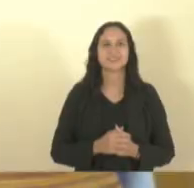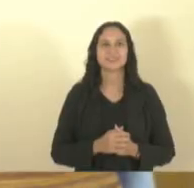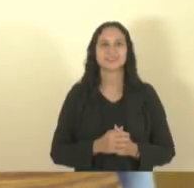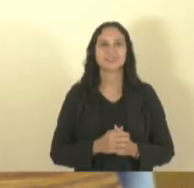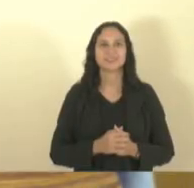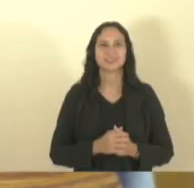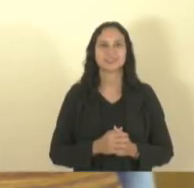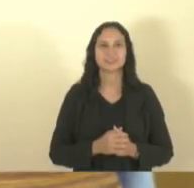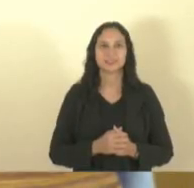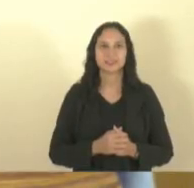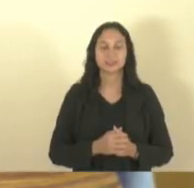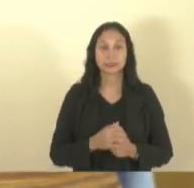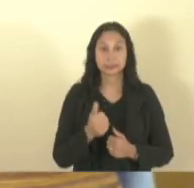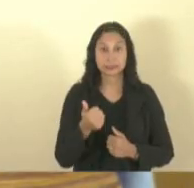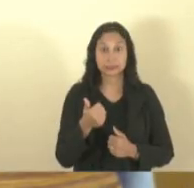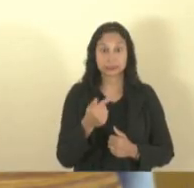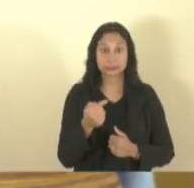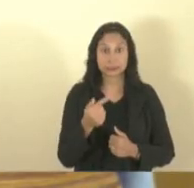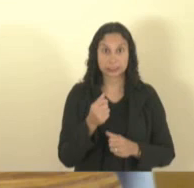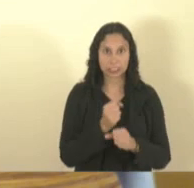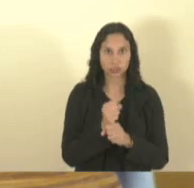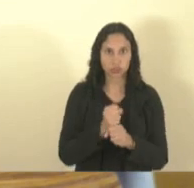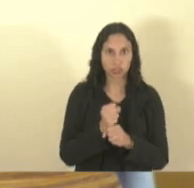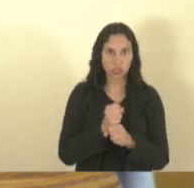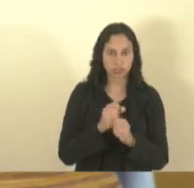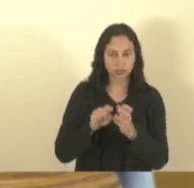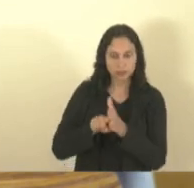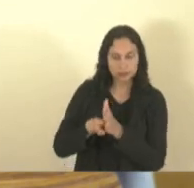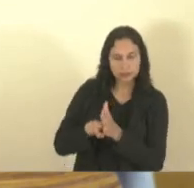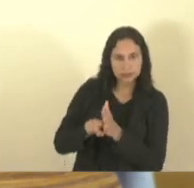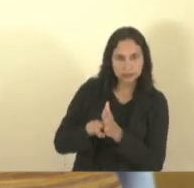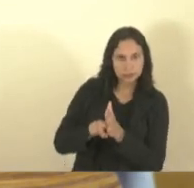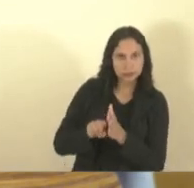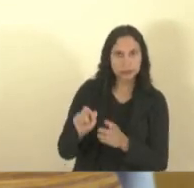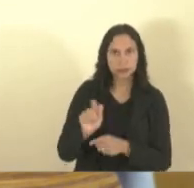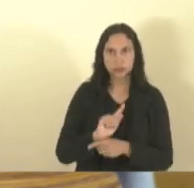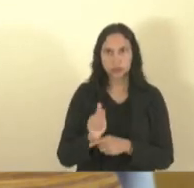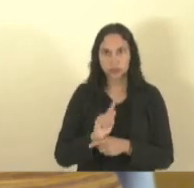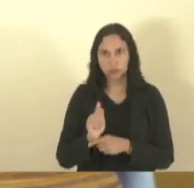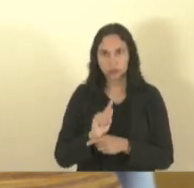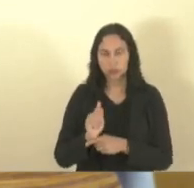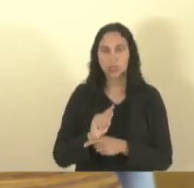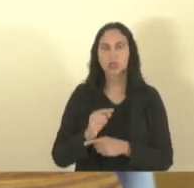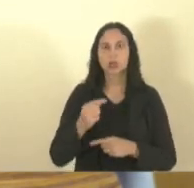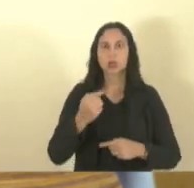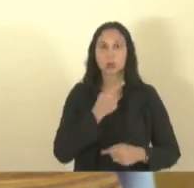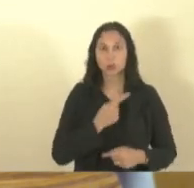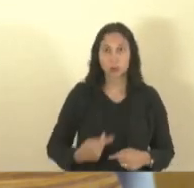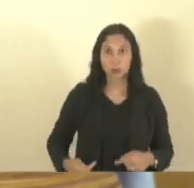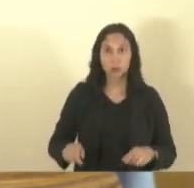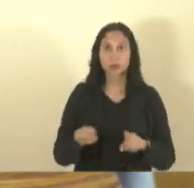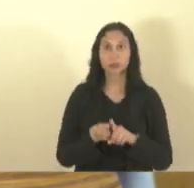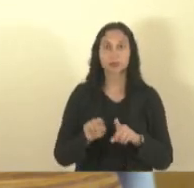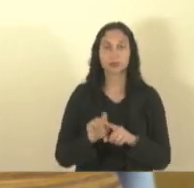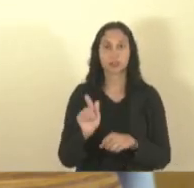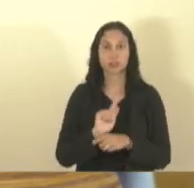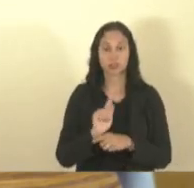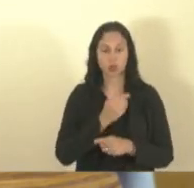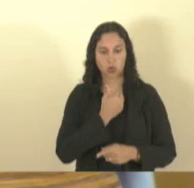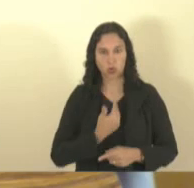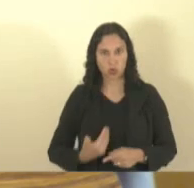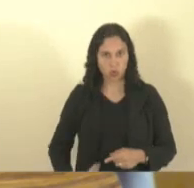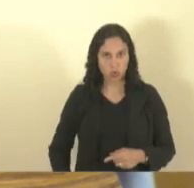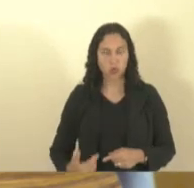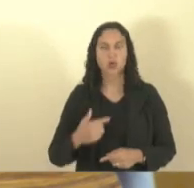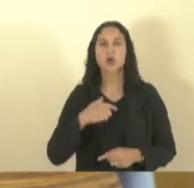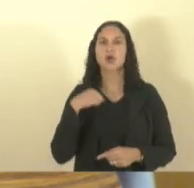Ao longo desses 17 anos da carreira de especialista em políticas públicas e gestão governamental do Espírito Santo, tivemos